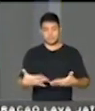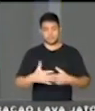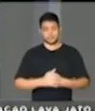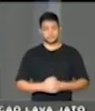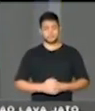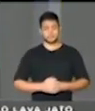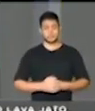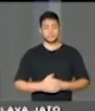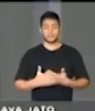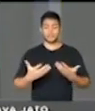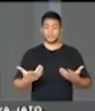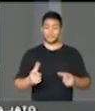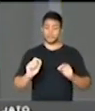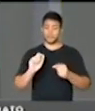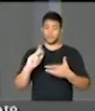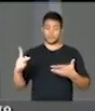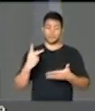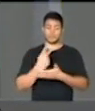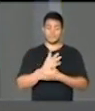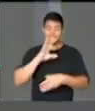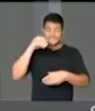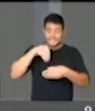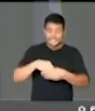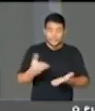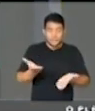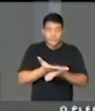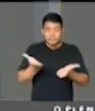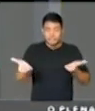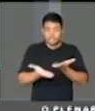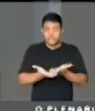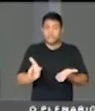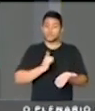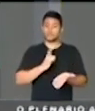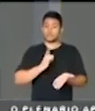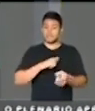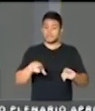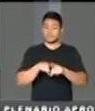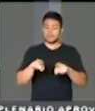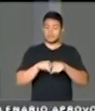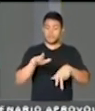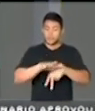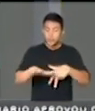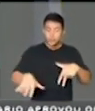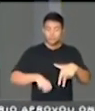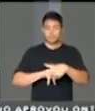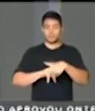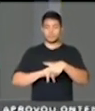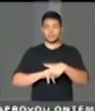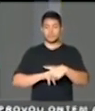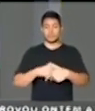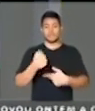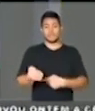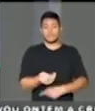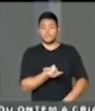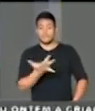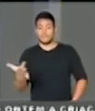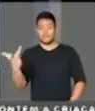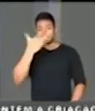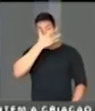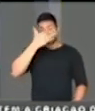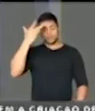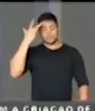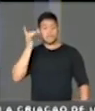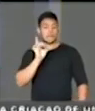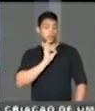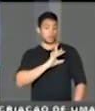corrupção agora está entranhada na Lava Jato. Um minuto. E muitos estão a temer o crime da